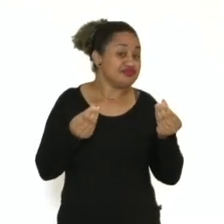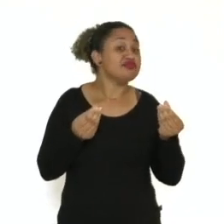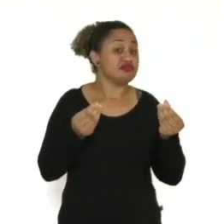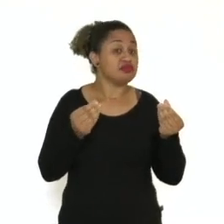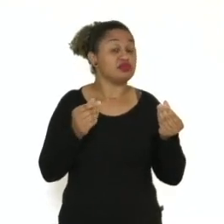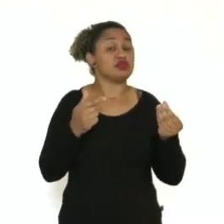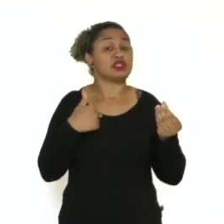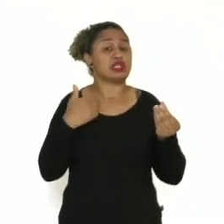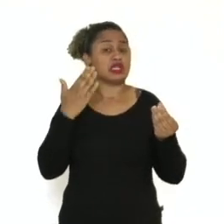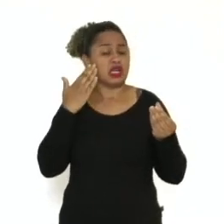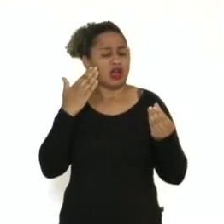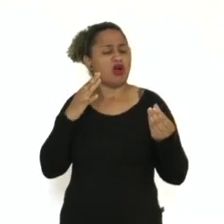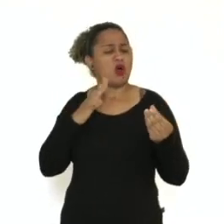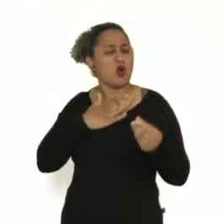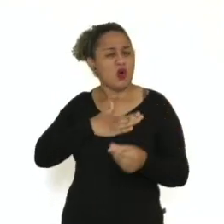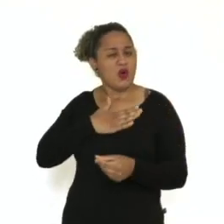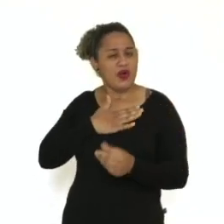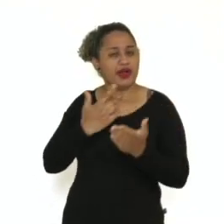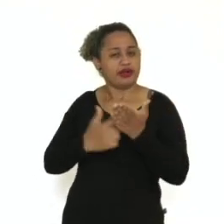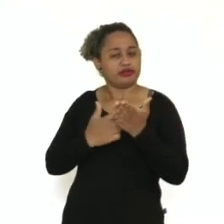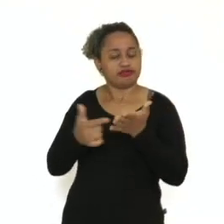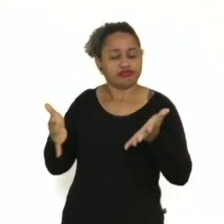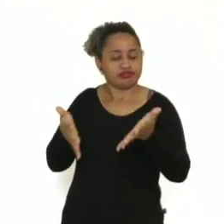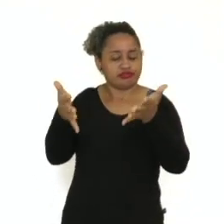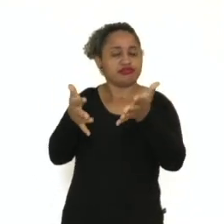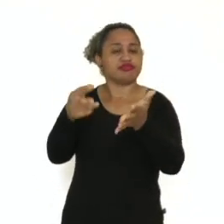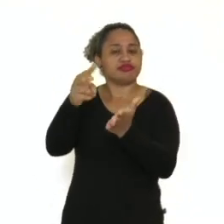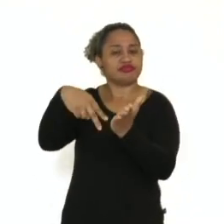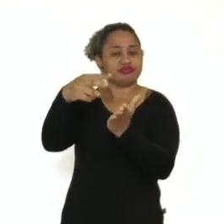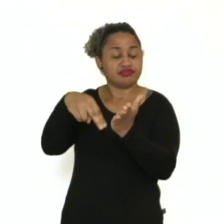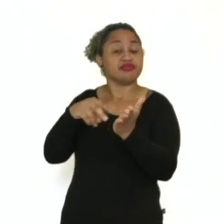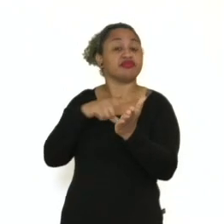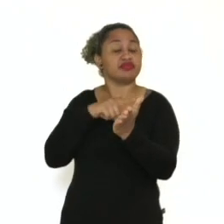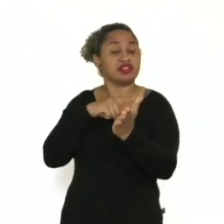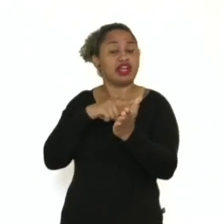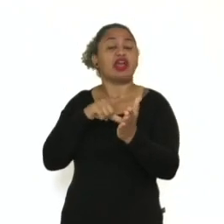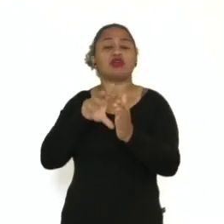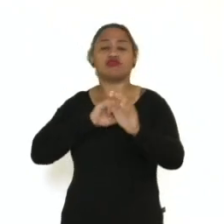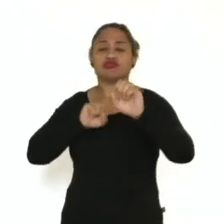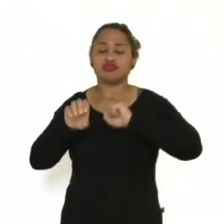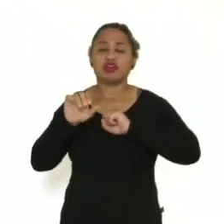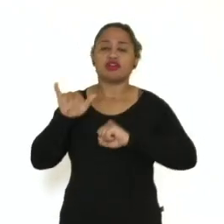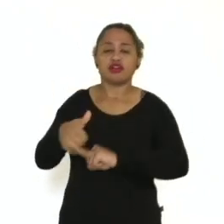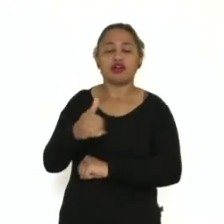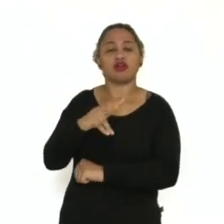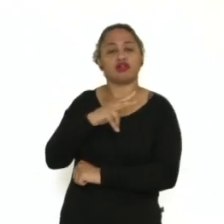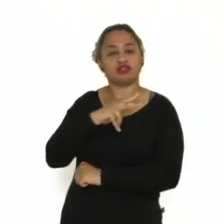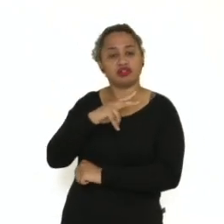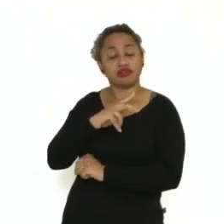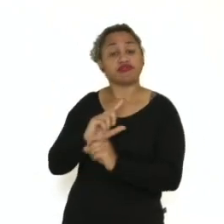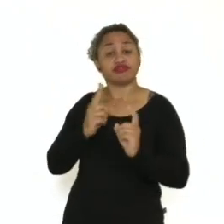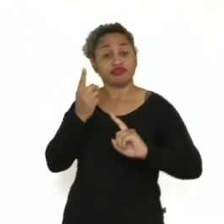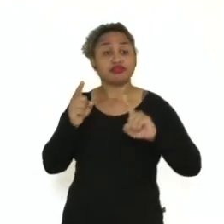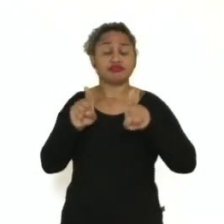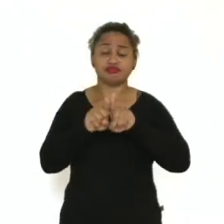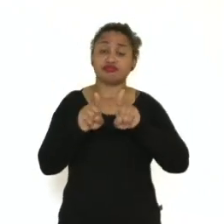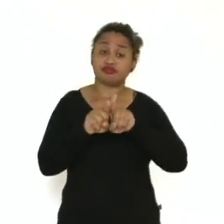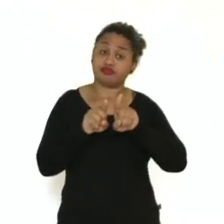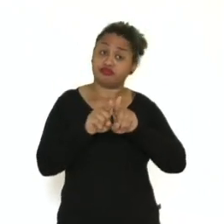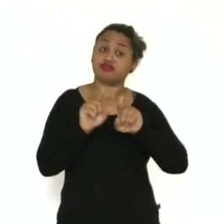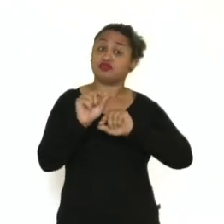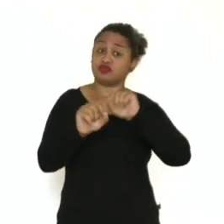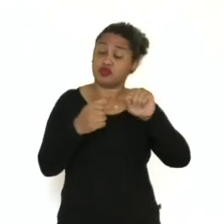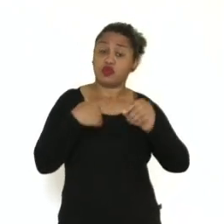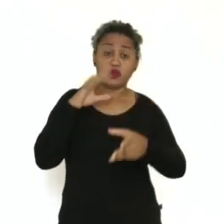o apreço por eles e estimular sua leitura trazem ganhos individuais, do divertimento à ilustração,